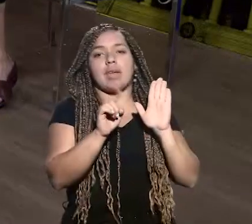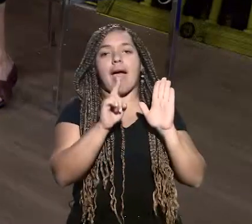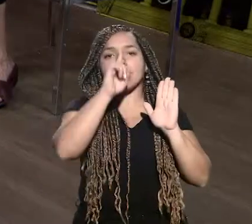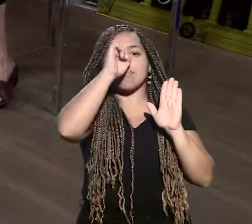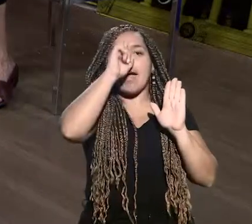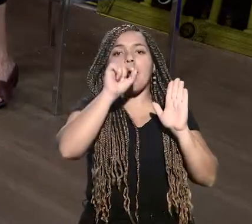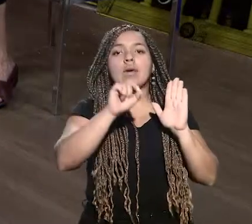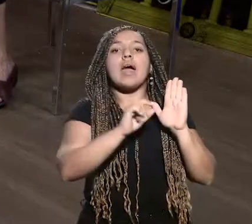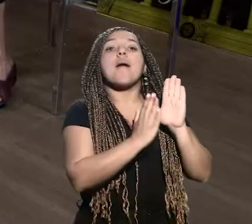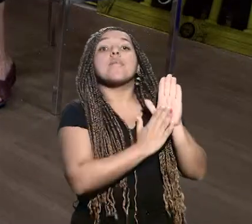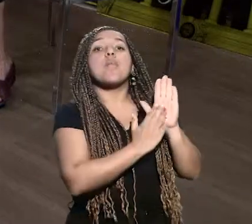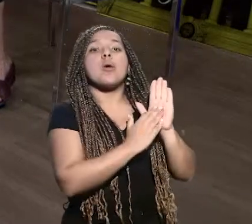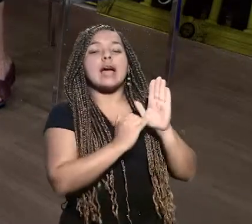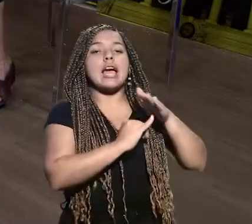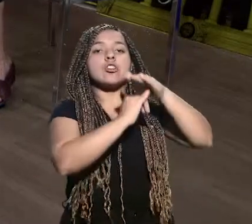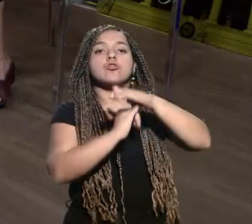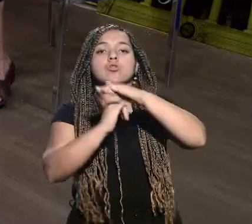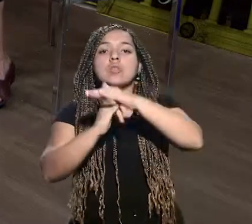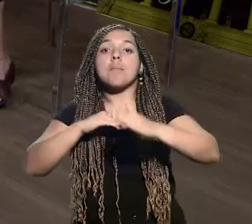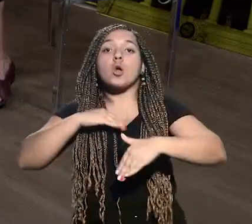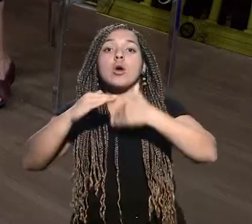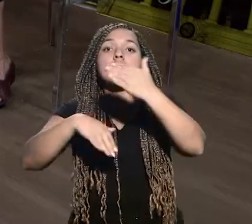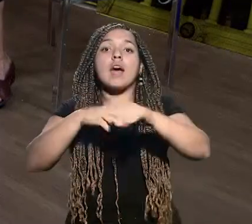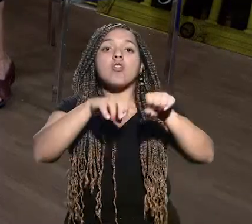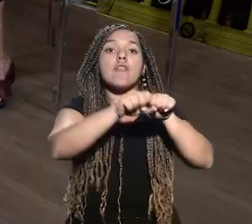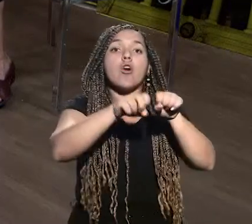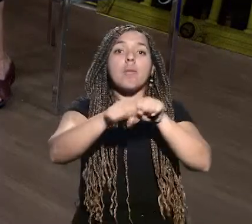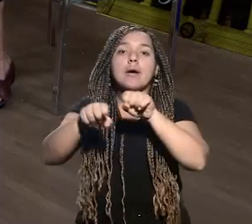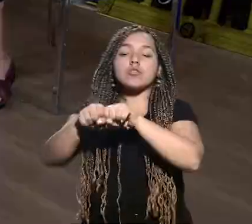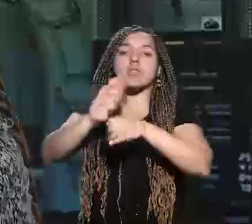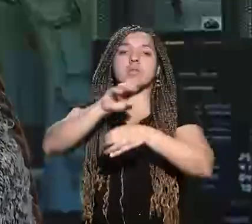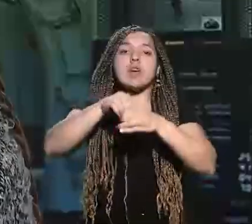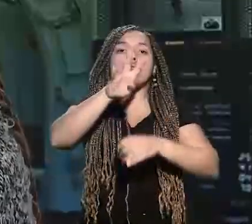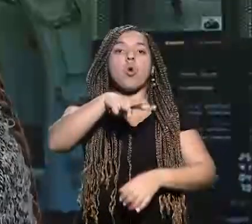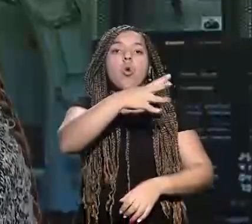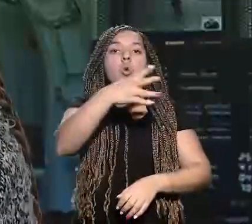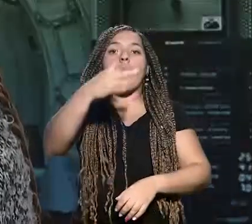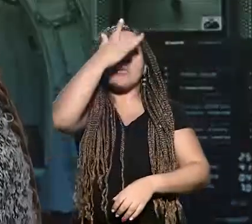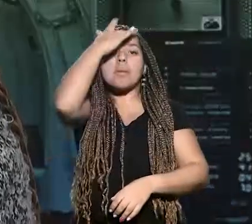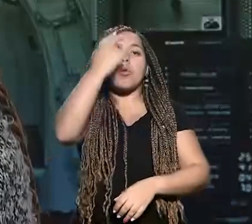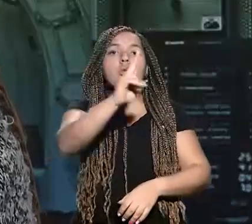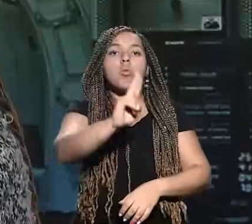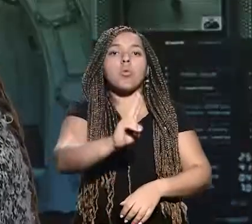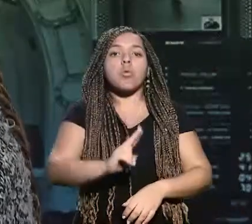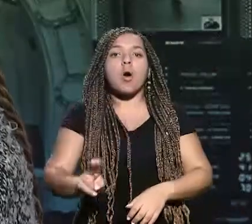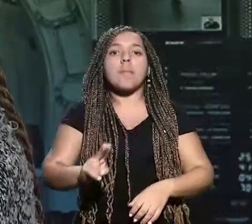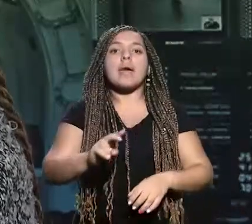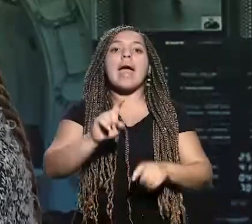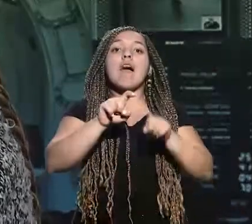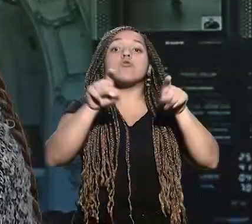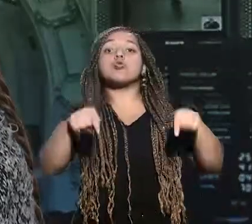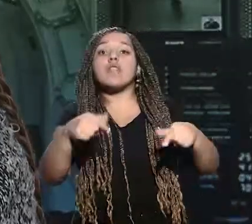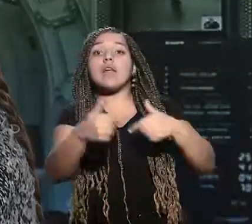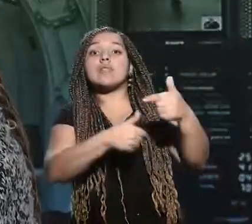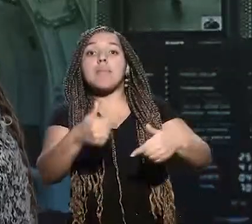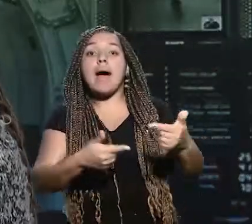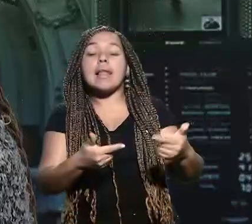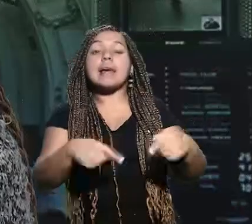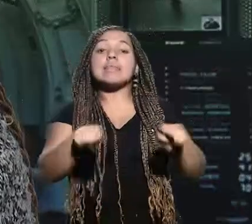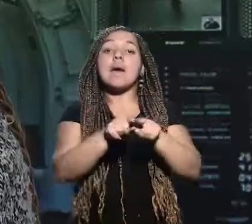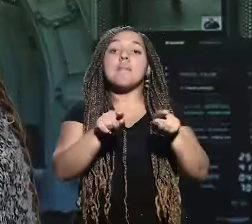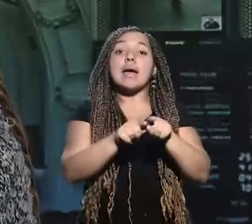ele proponha para as instituições processos formativos dos seus quadros funcionais, para que eles entendam a presença do